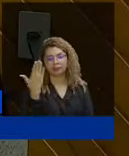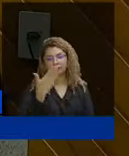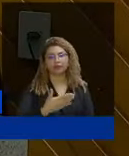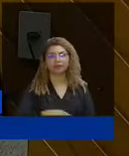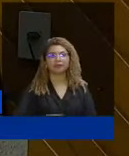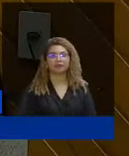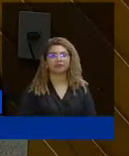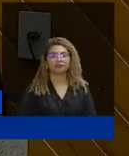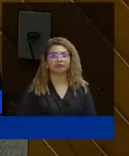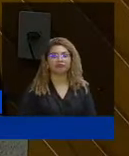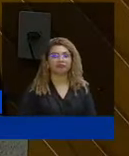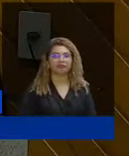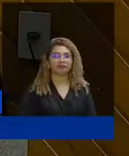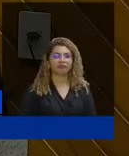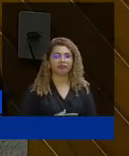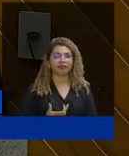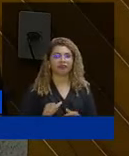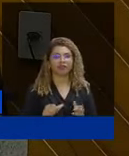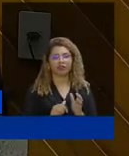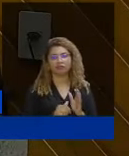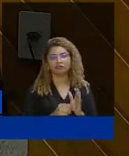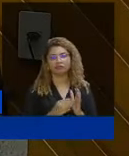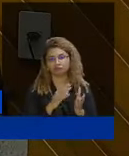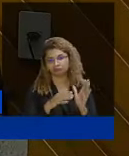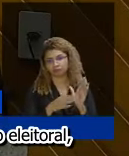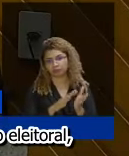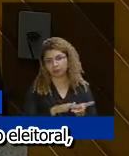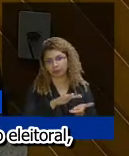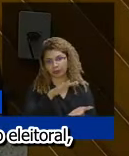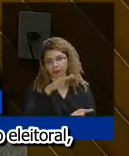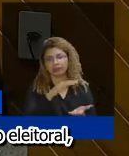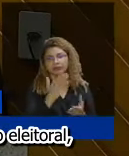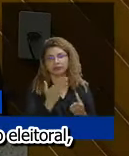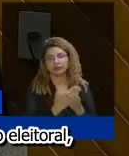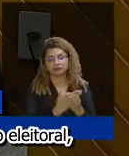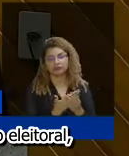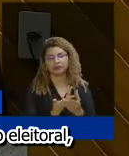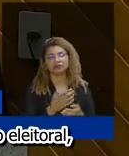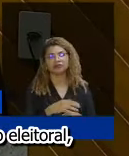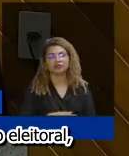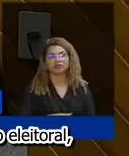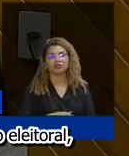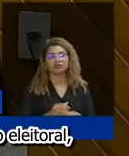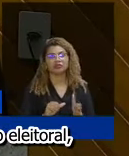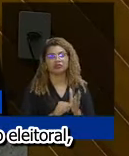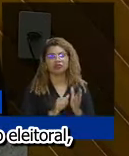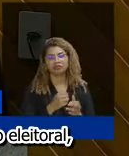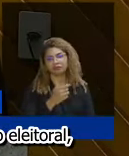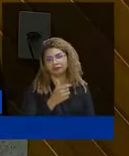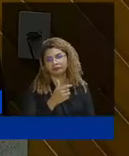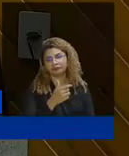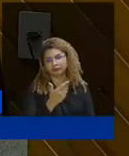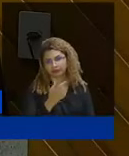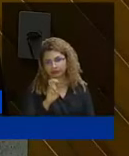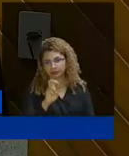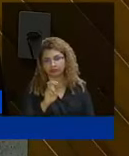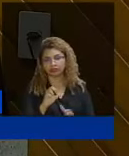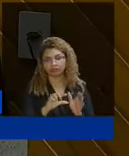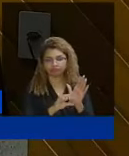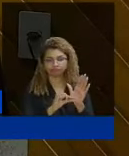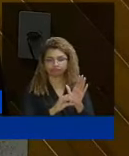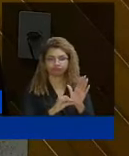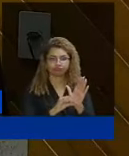nos autos 85 de 2024, tal regularização não gera efeitos imediatos para a obtenção de quitação eleitoral, enquanto